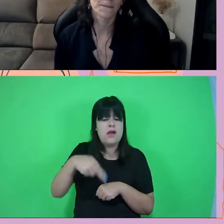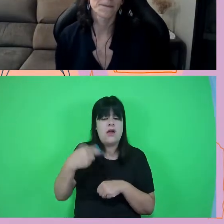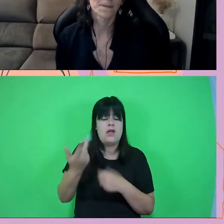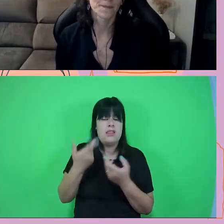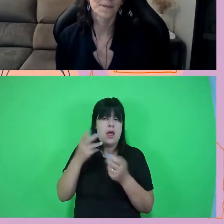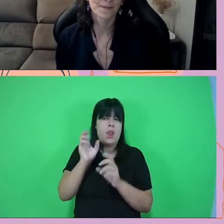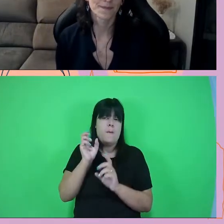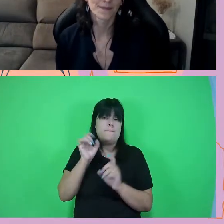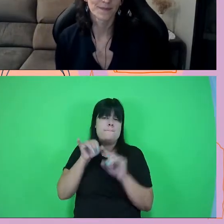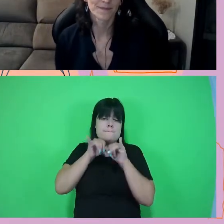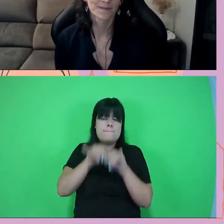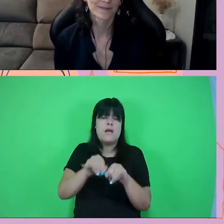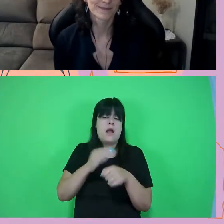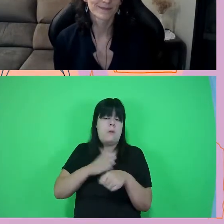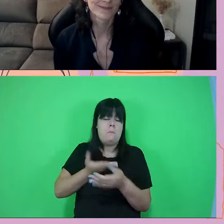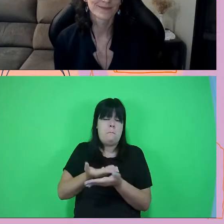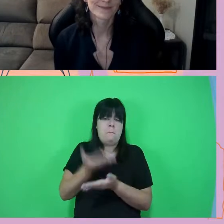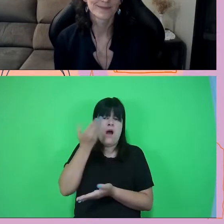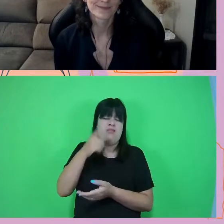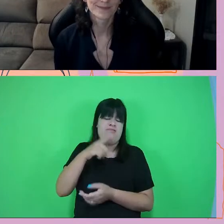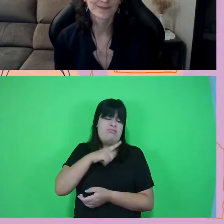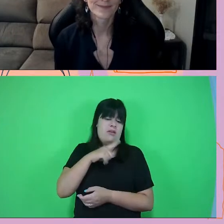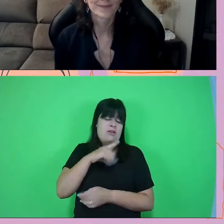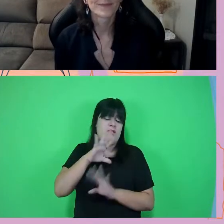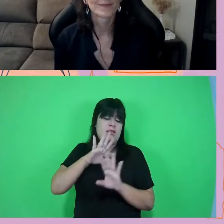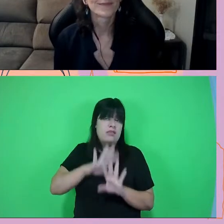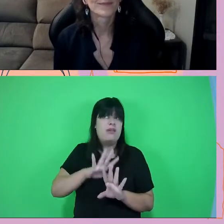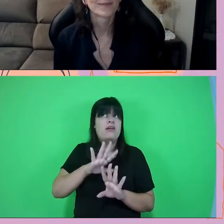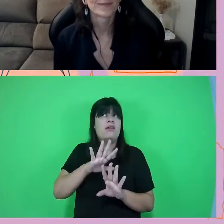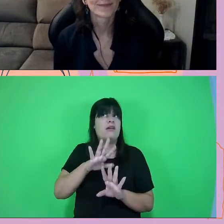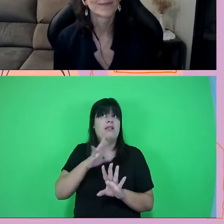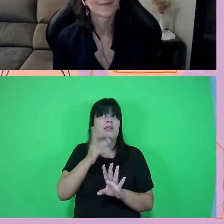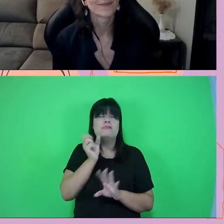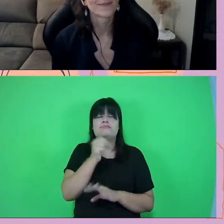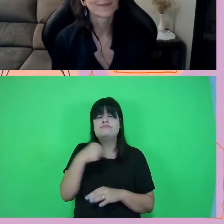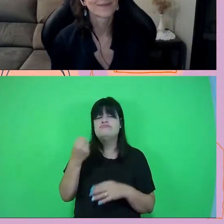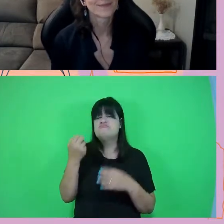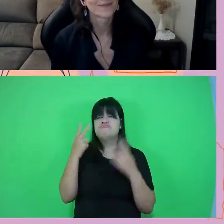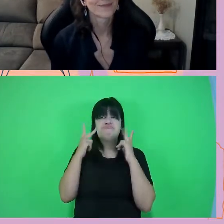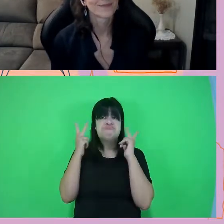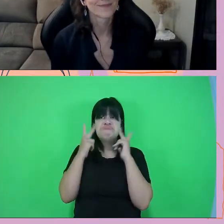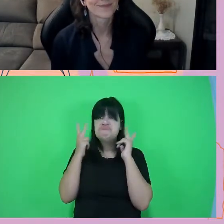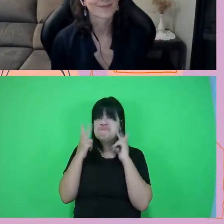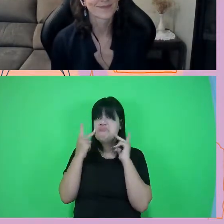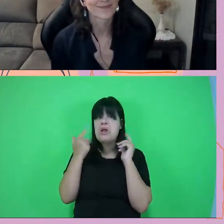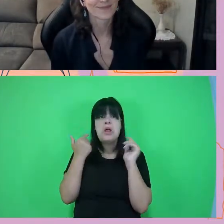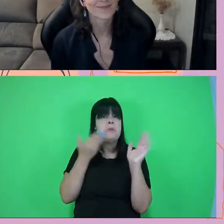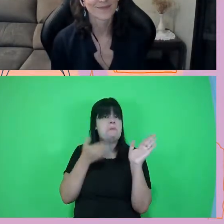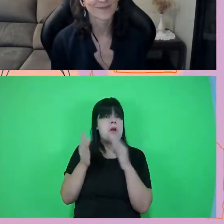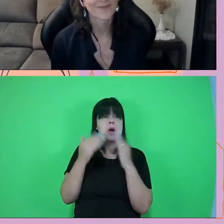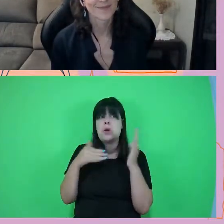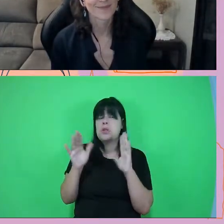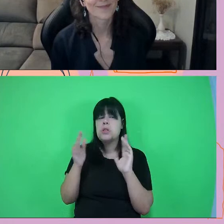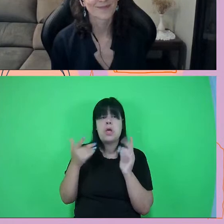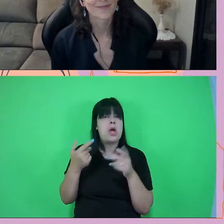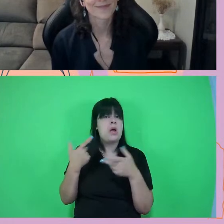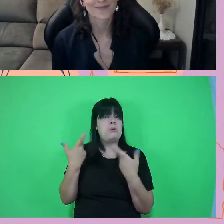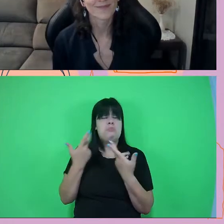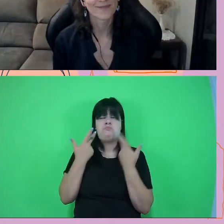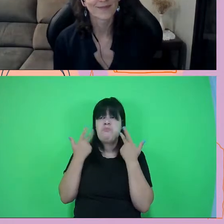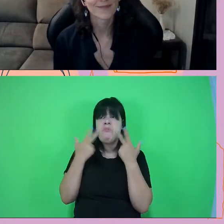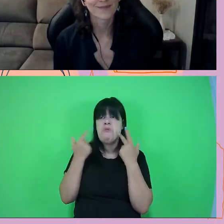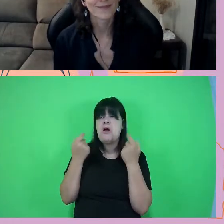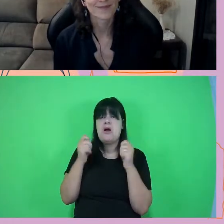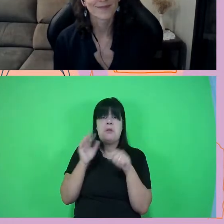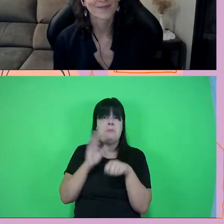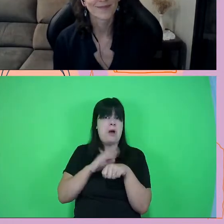mercados, que é uma cerveja que é mais tranquila de fazer, que tem um processo mais popularizado. As outras acabam